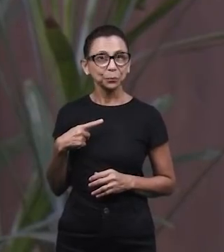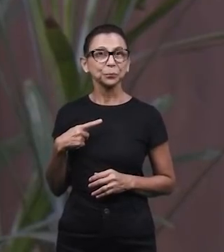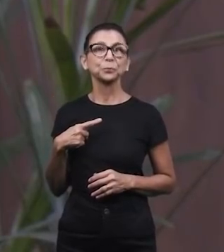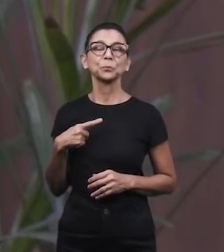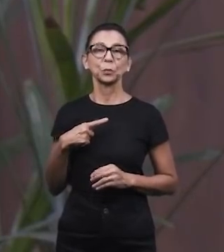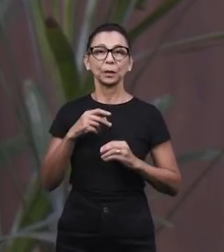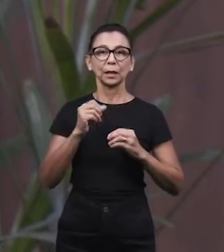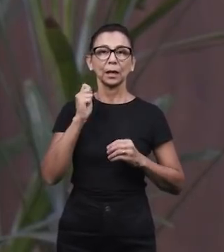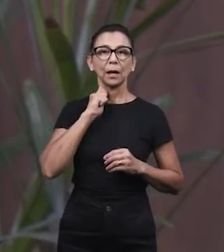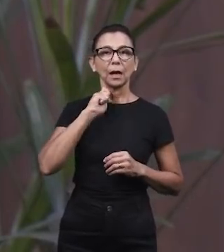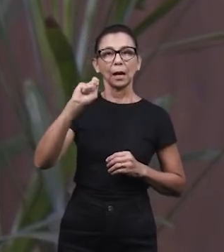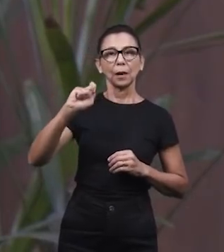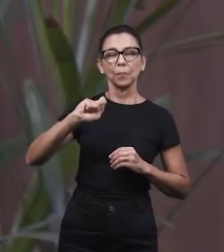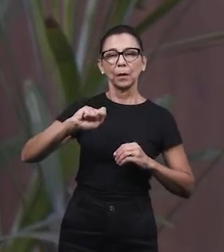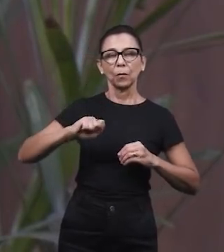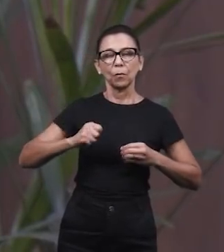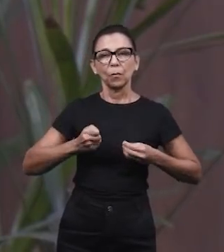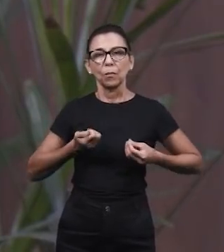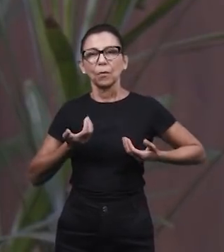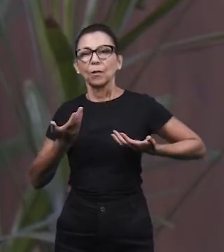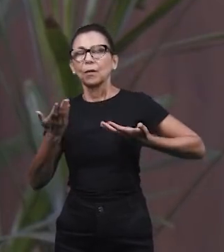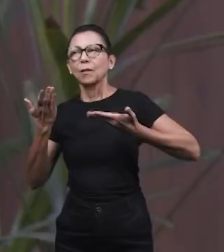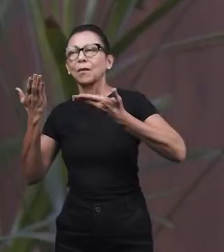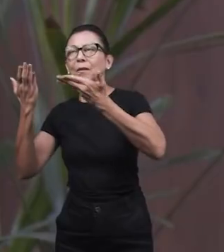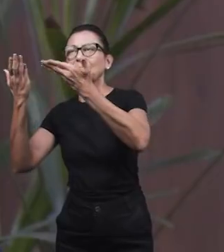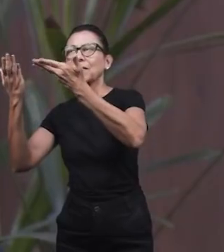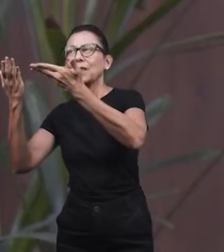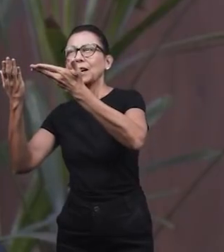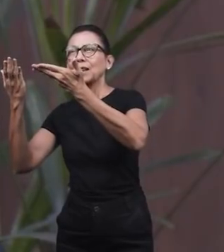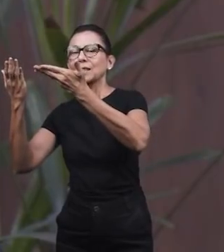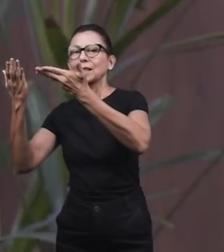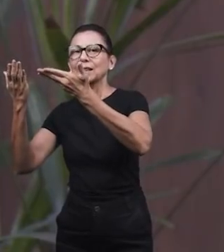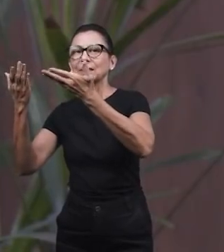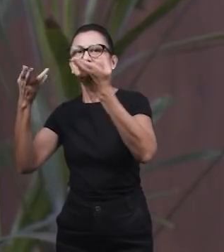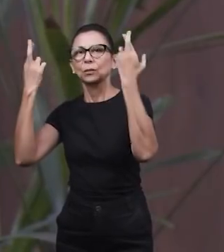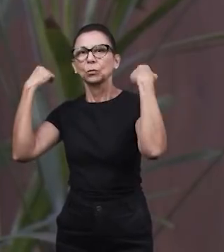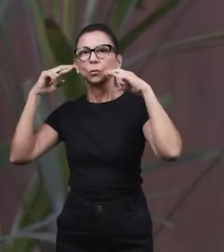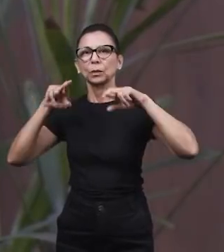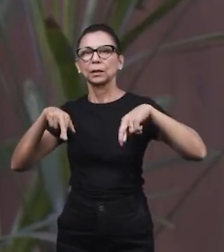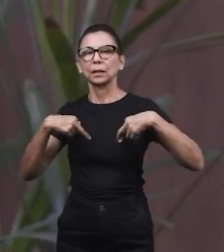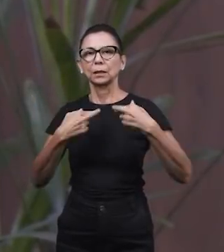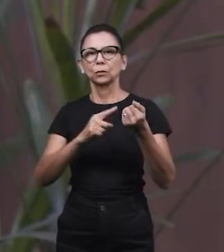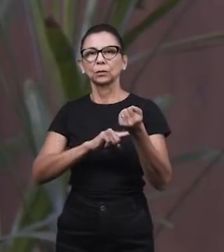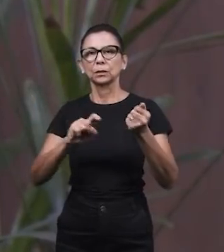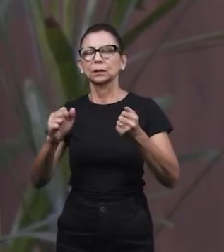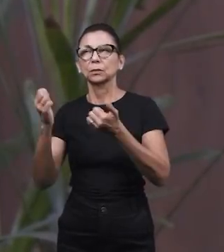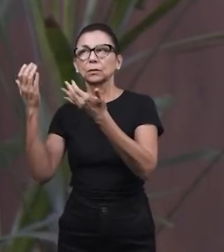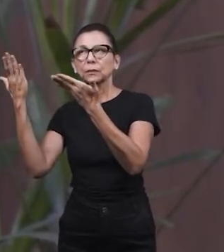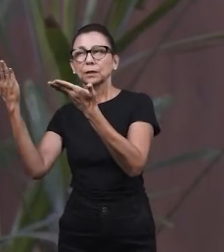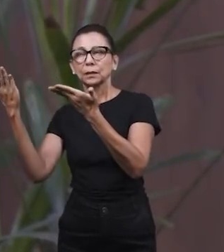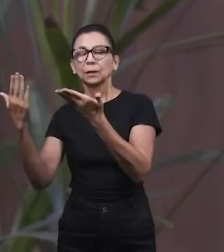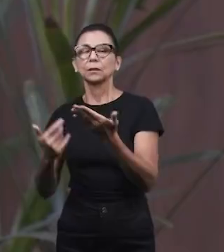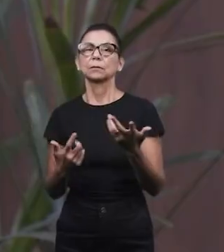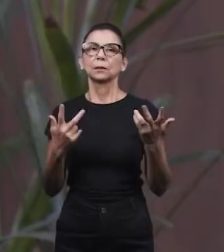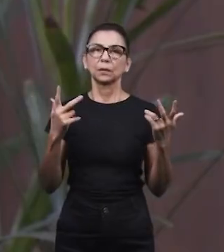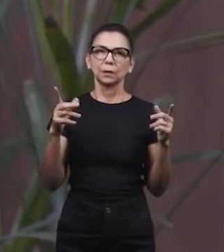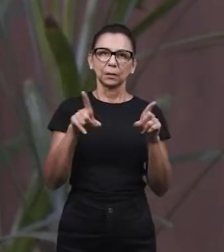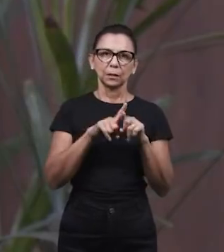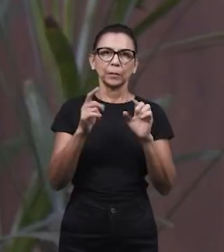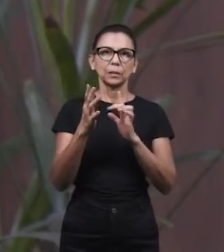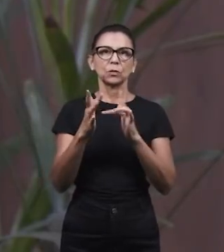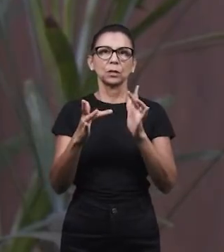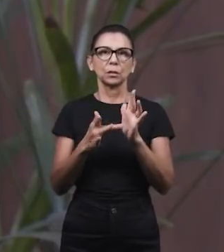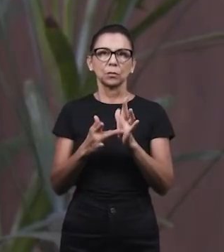Porque ele entregou aquela oferta, Deus se agradou daquela oferta e o resultado é que ele deu a vida por aquela oferta. Jesus também aconteceu isso com ele como